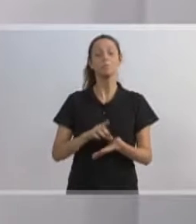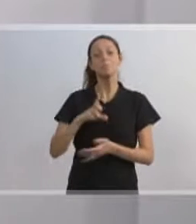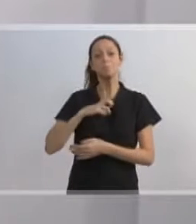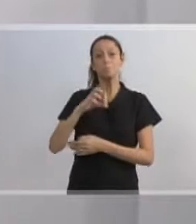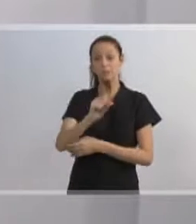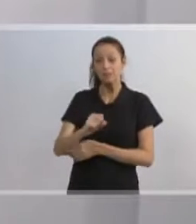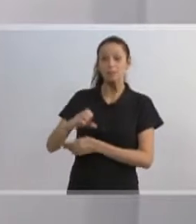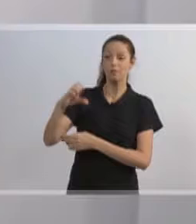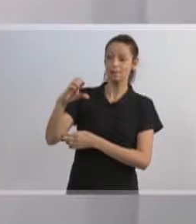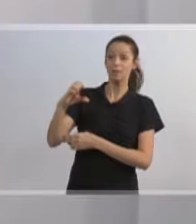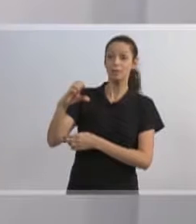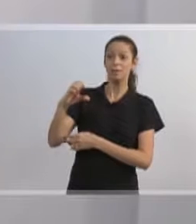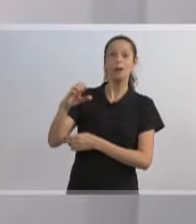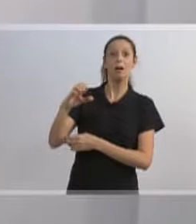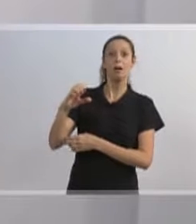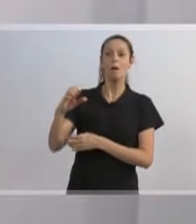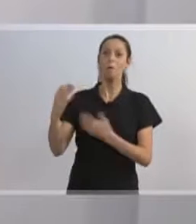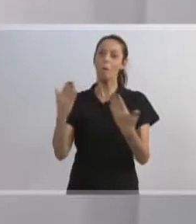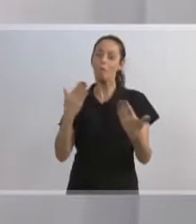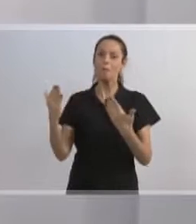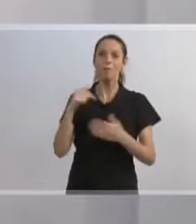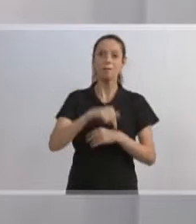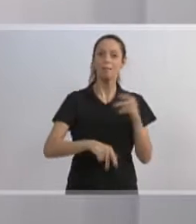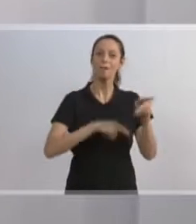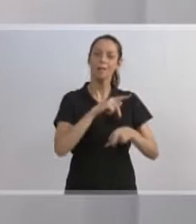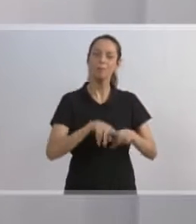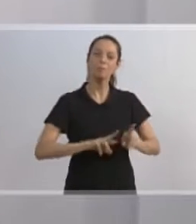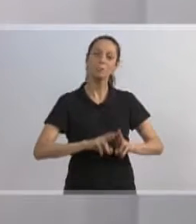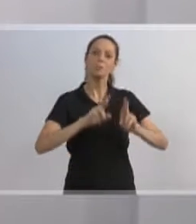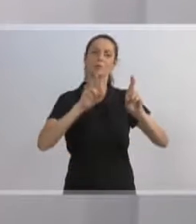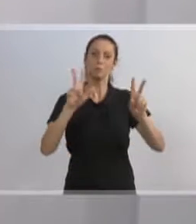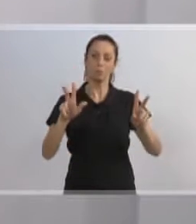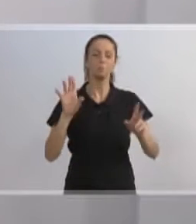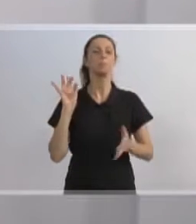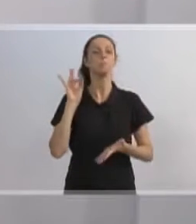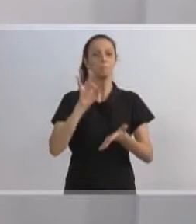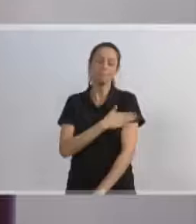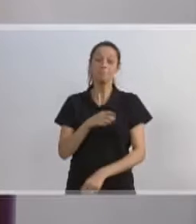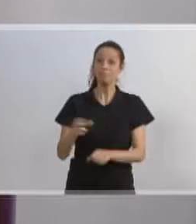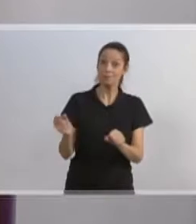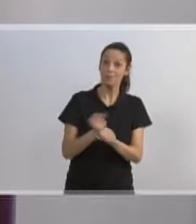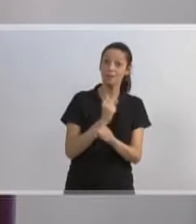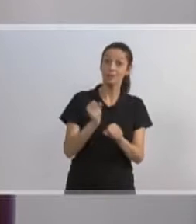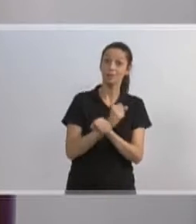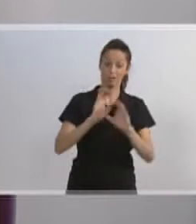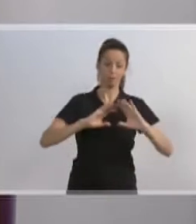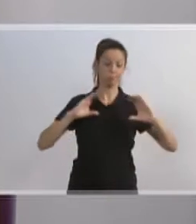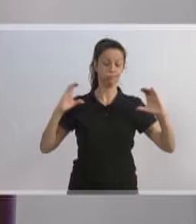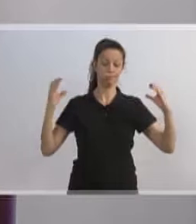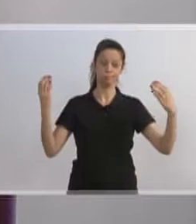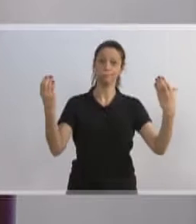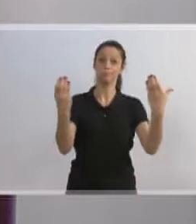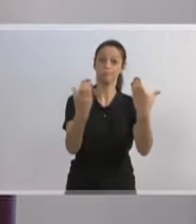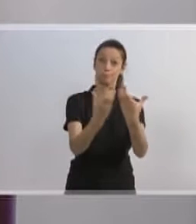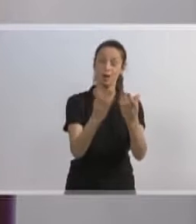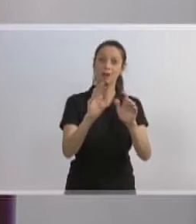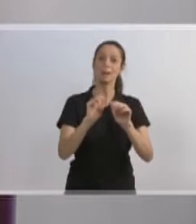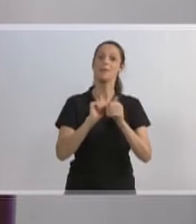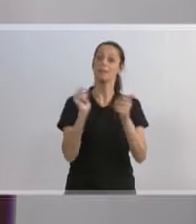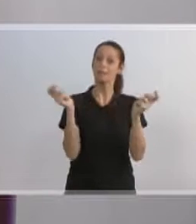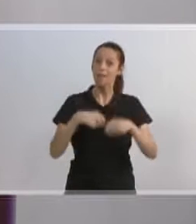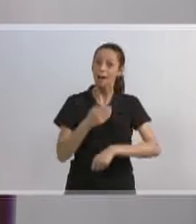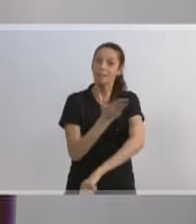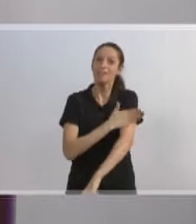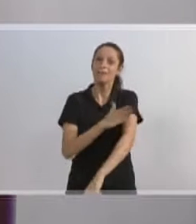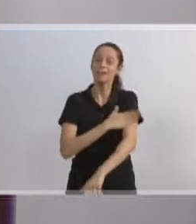Jr., falou sobre o trabalho da Defensoria Pública na região. Nos pronunciamentos, o vereador